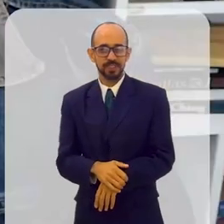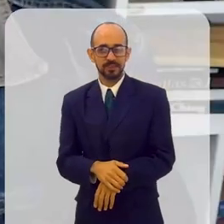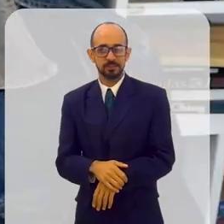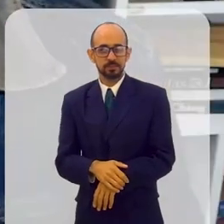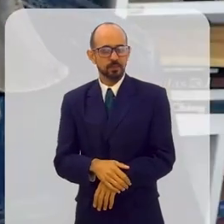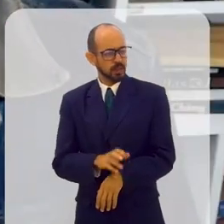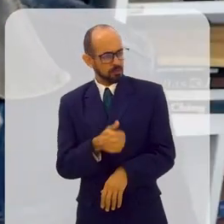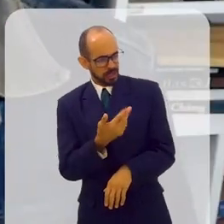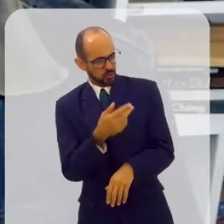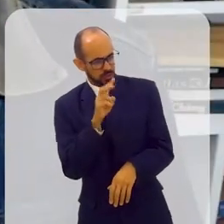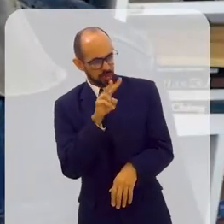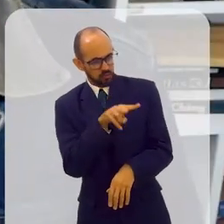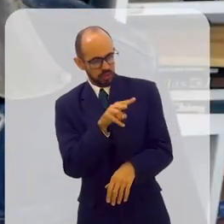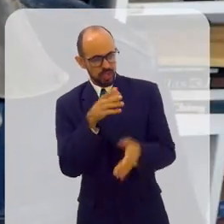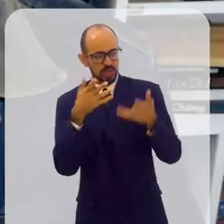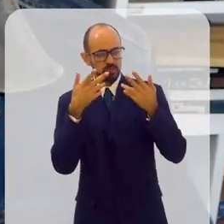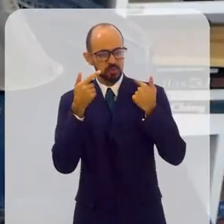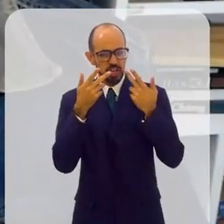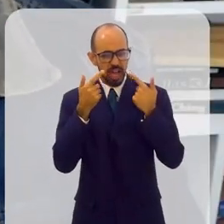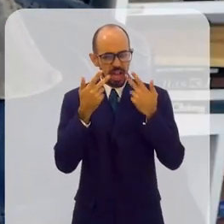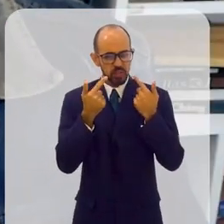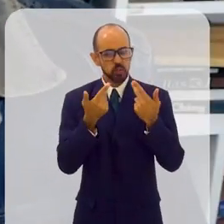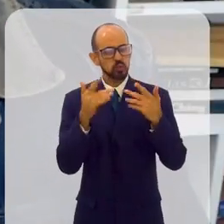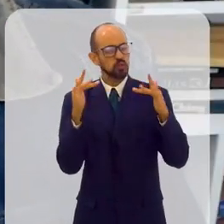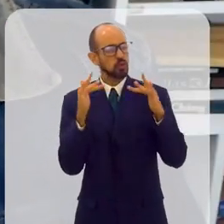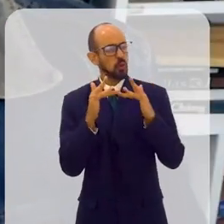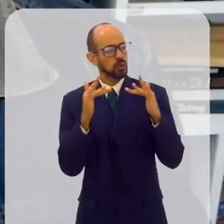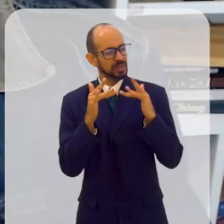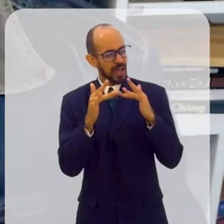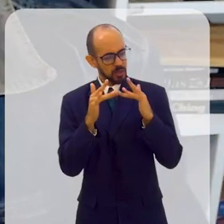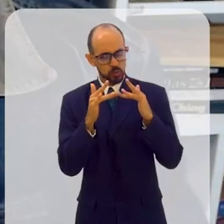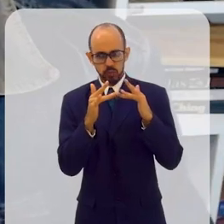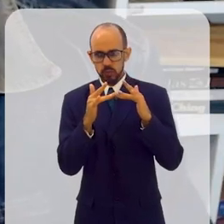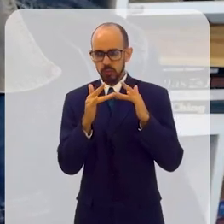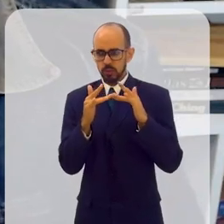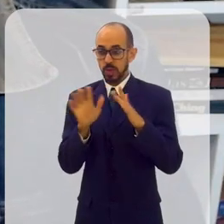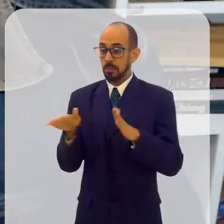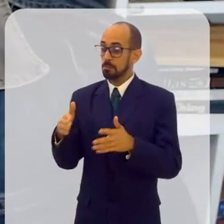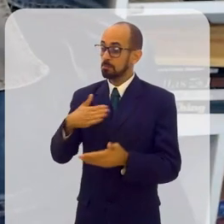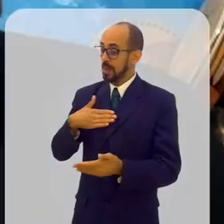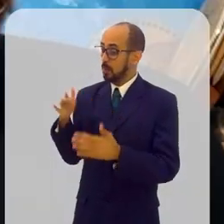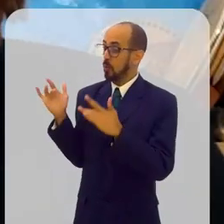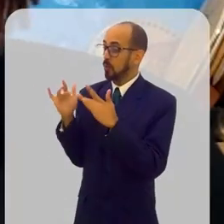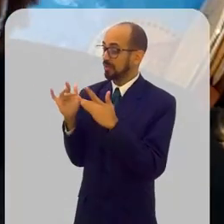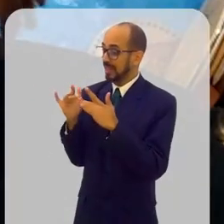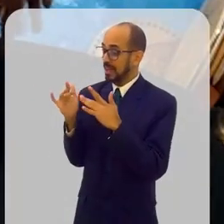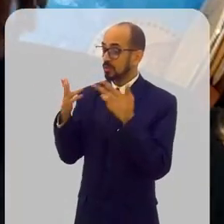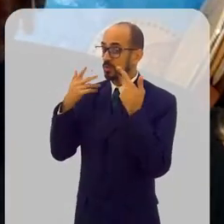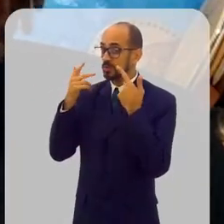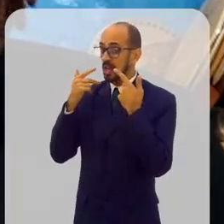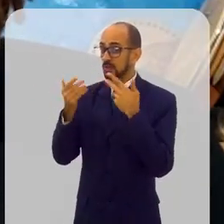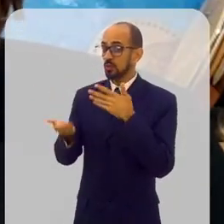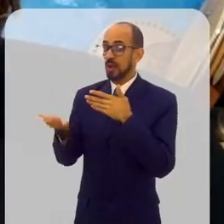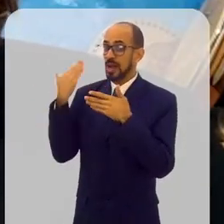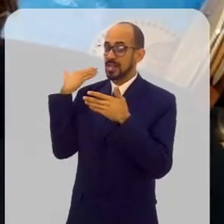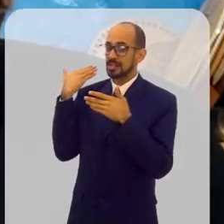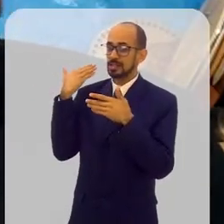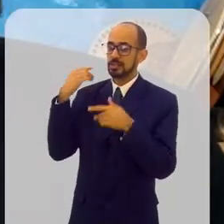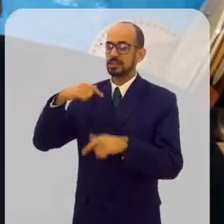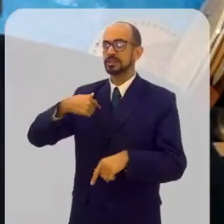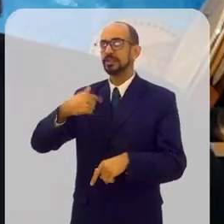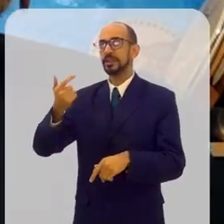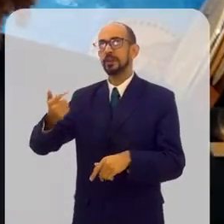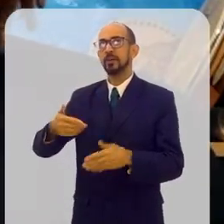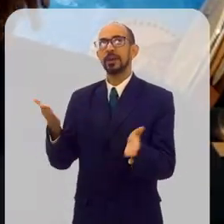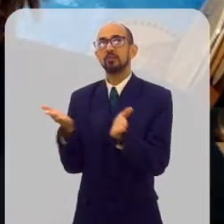trabalhava. Mas você já tinha assistido a peças de teatro? Tinha alguma vez do contato com esse mundo? Meu contato com teatro antes